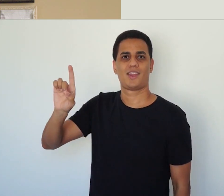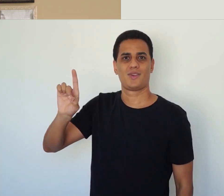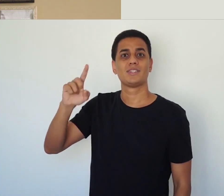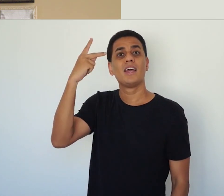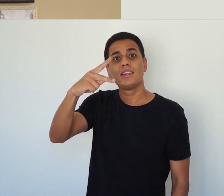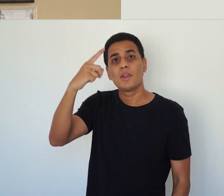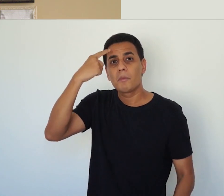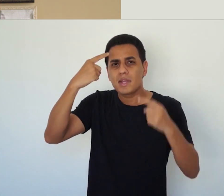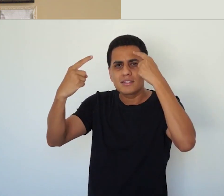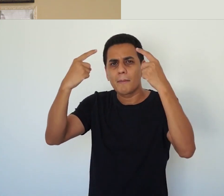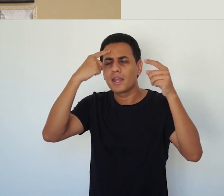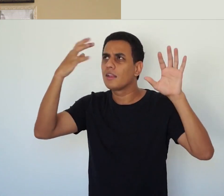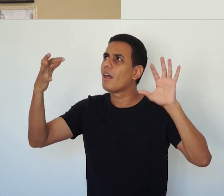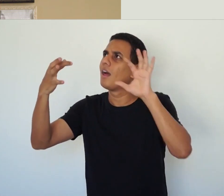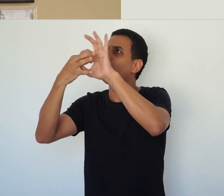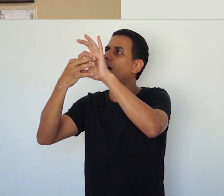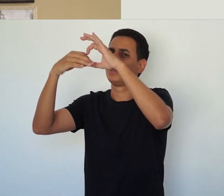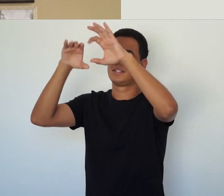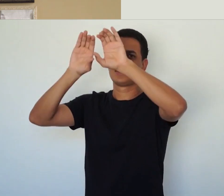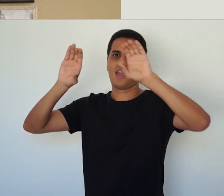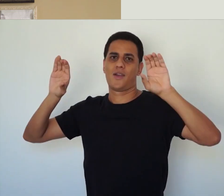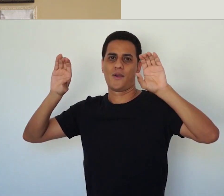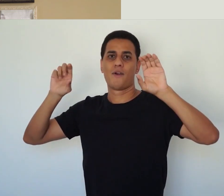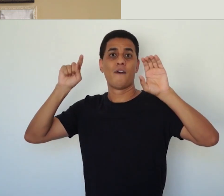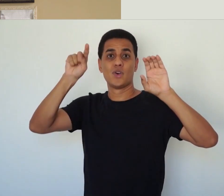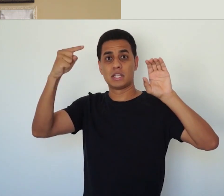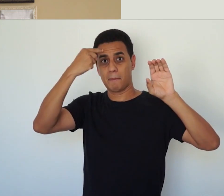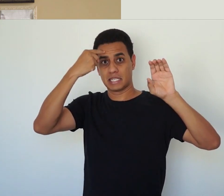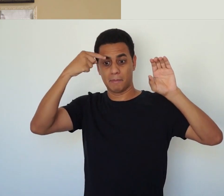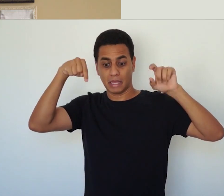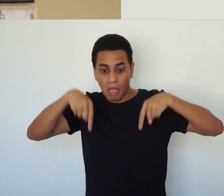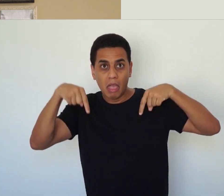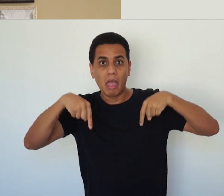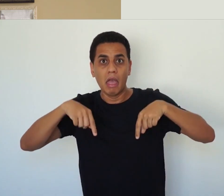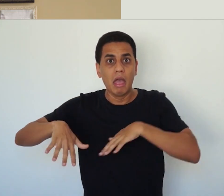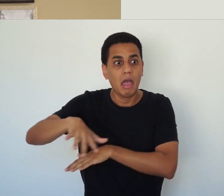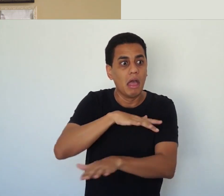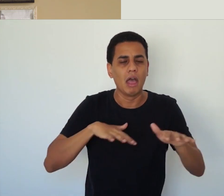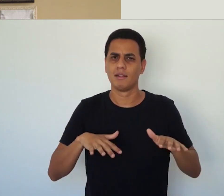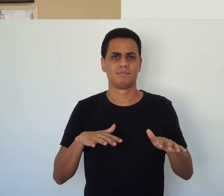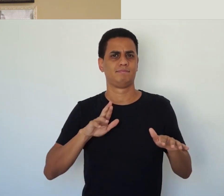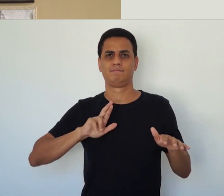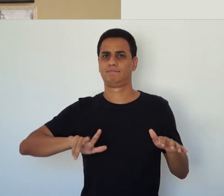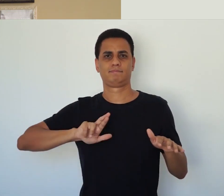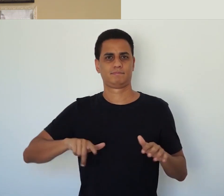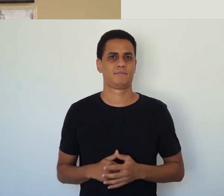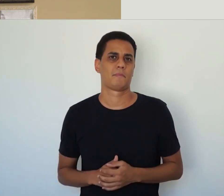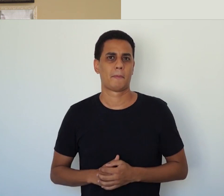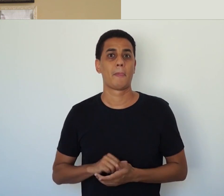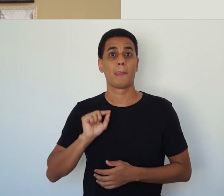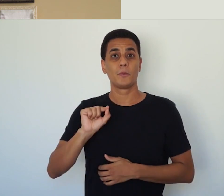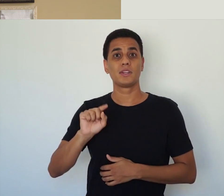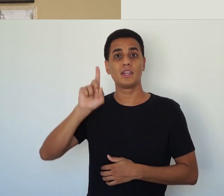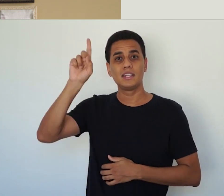de Deus. Mantenha o seu pensamento nas coisas do alto e não nas coisas terrenas. Ou